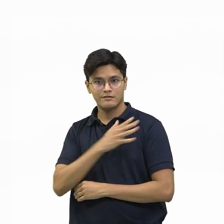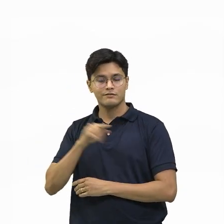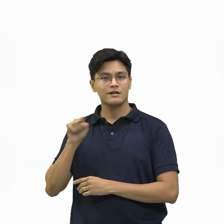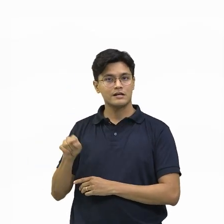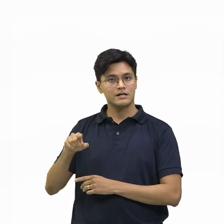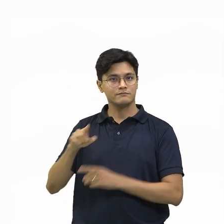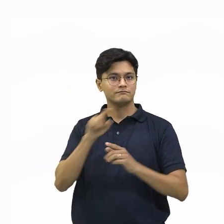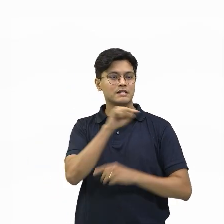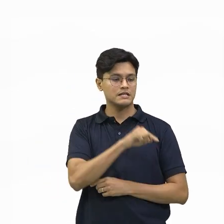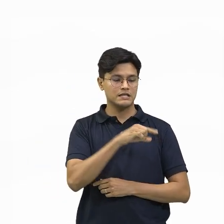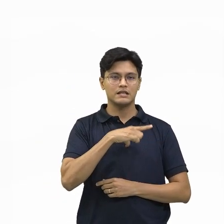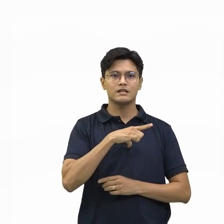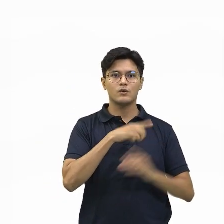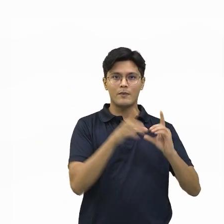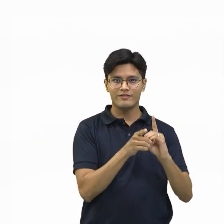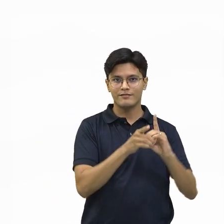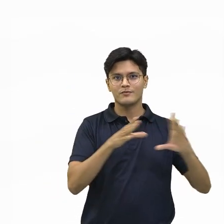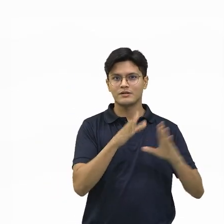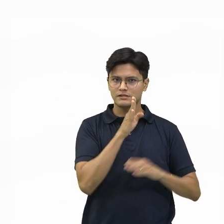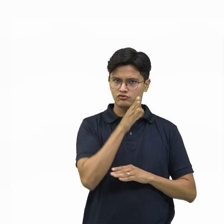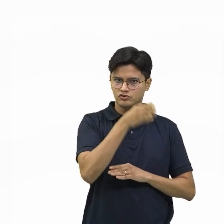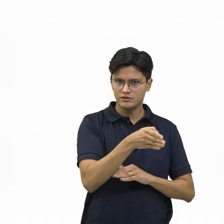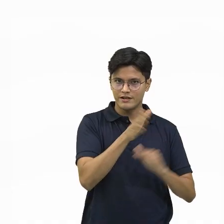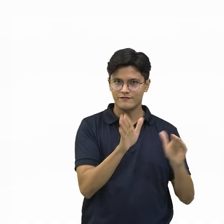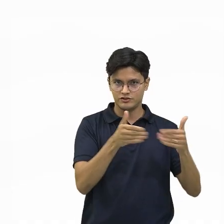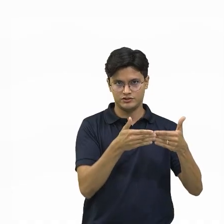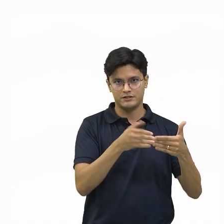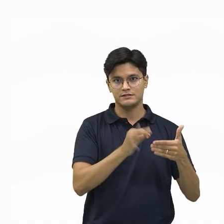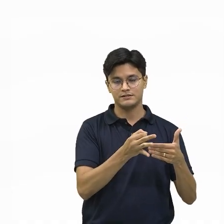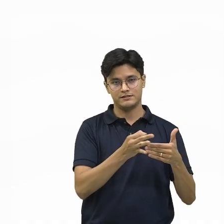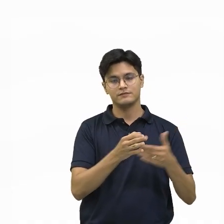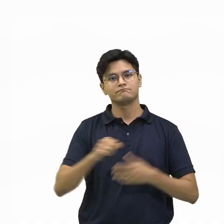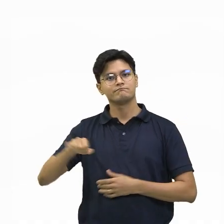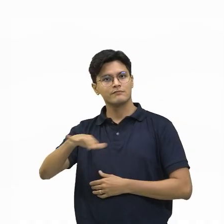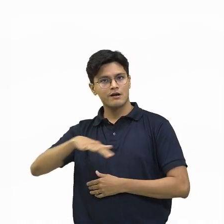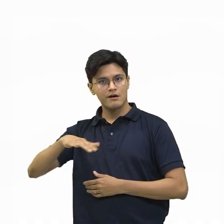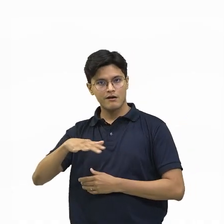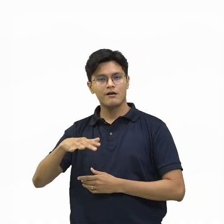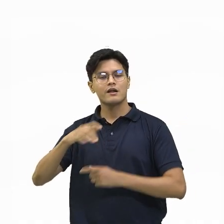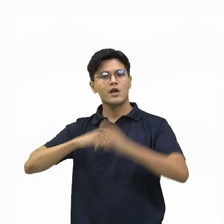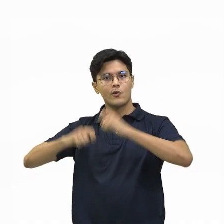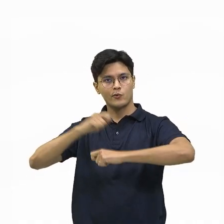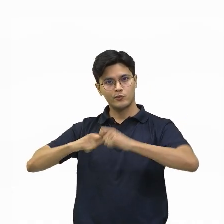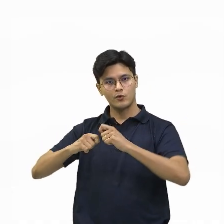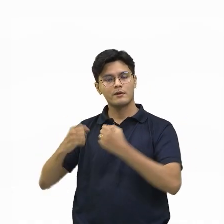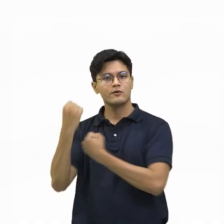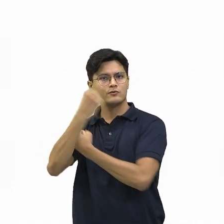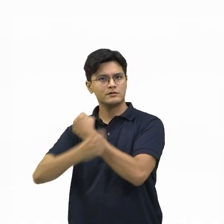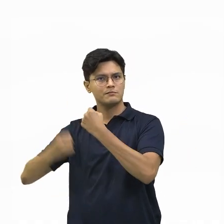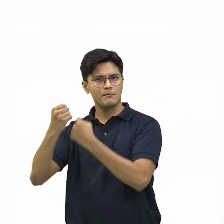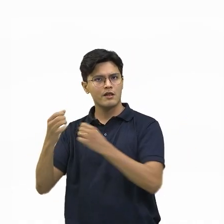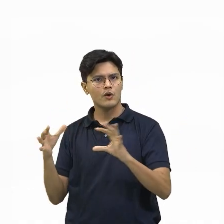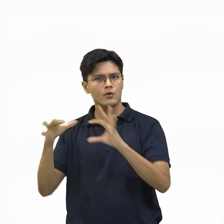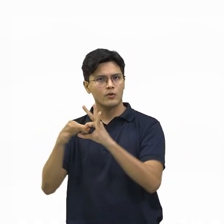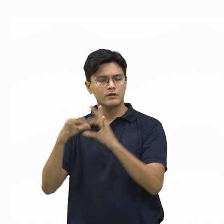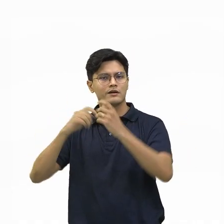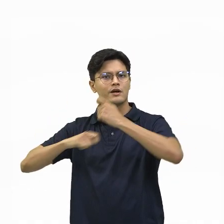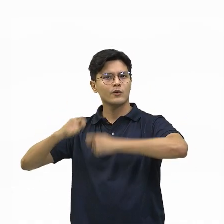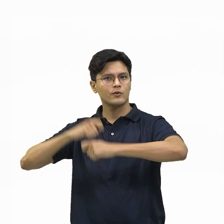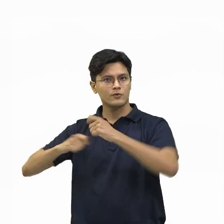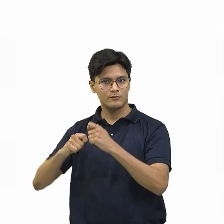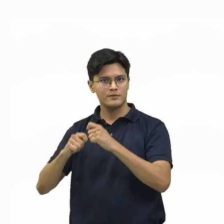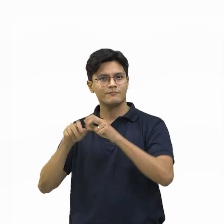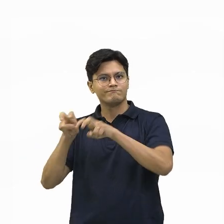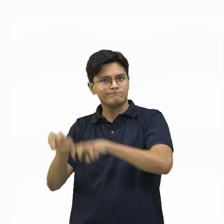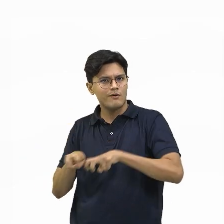direta e restrita. No campo econômico, Esparta estava conectada com uma economia mais